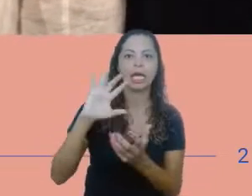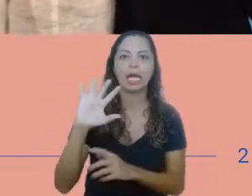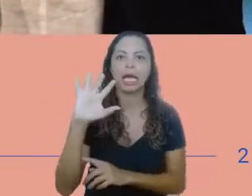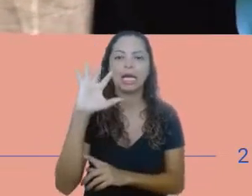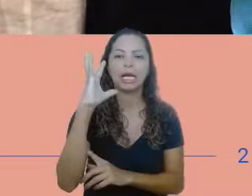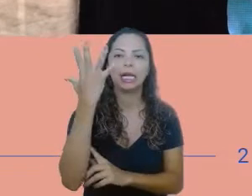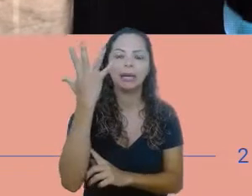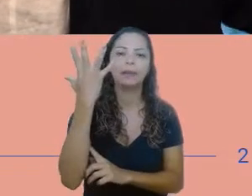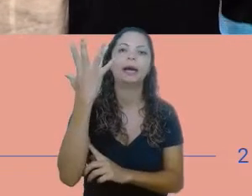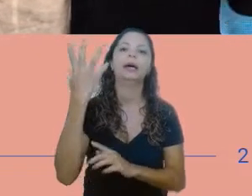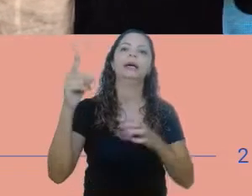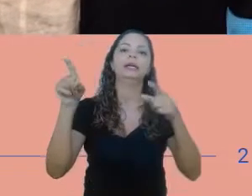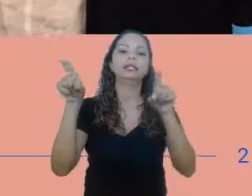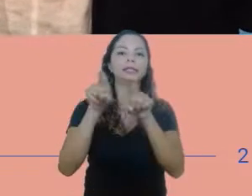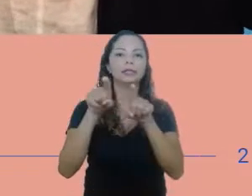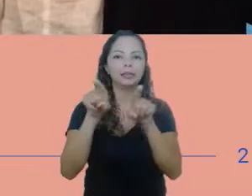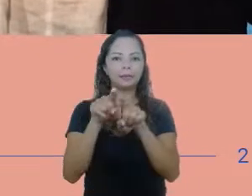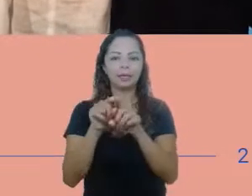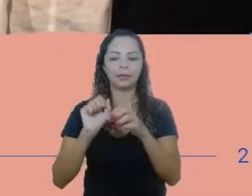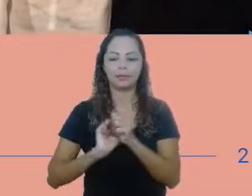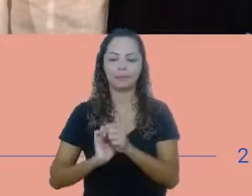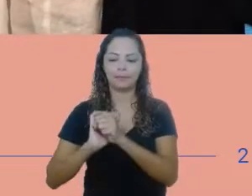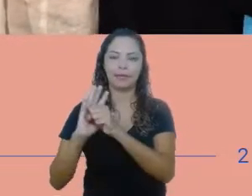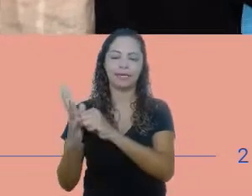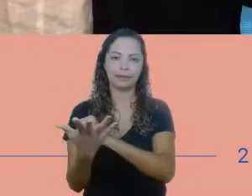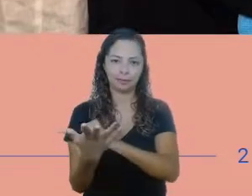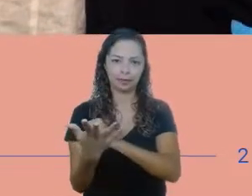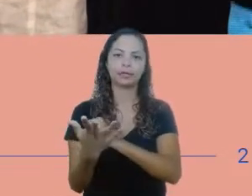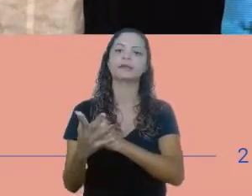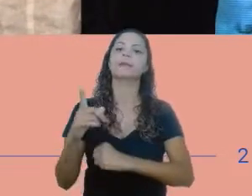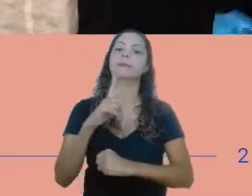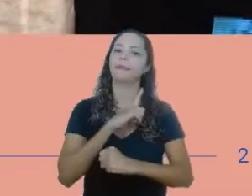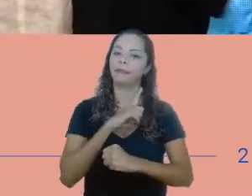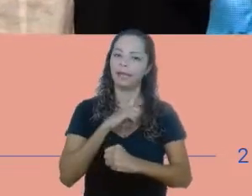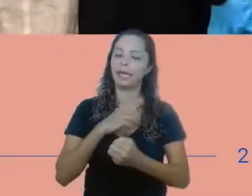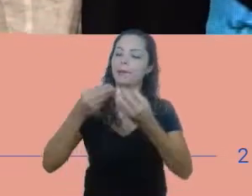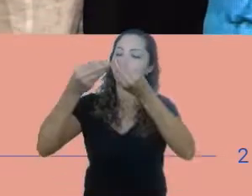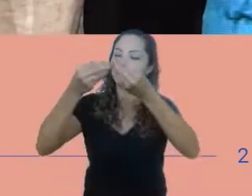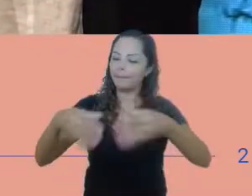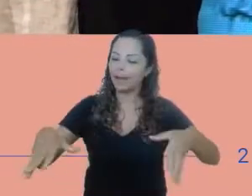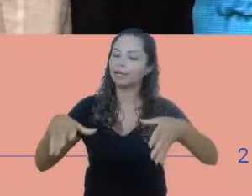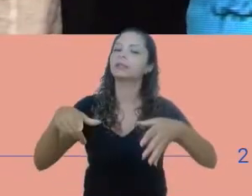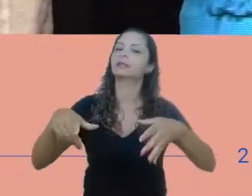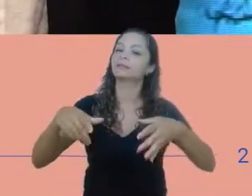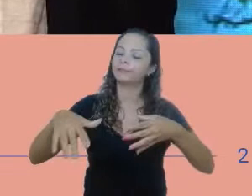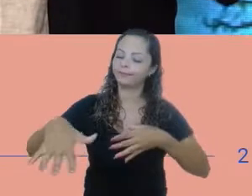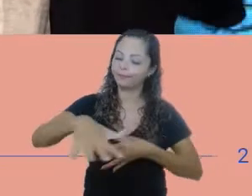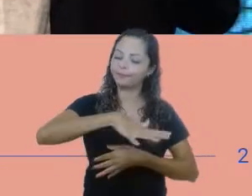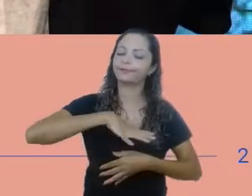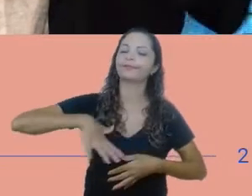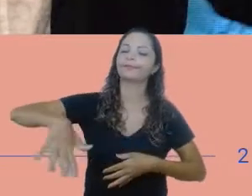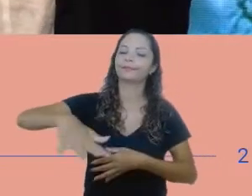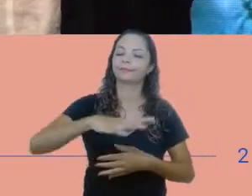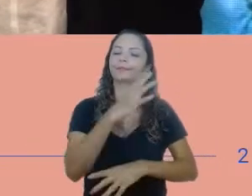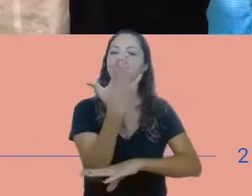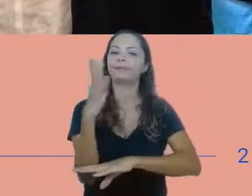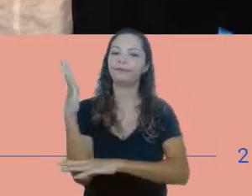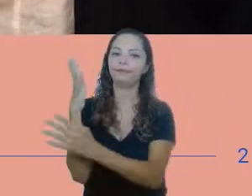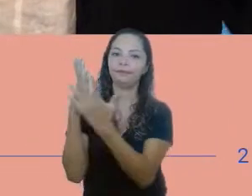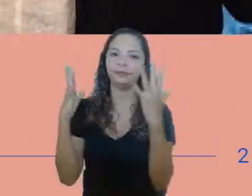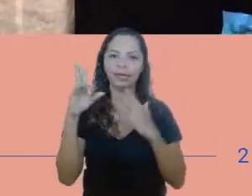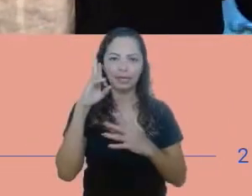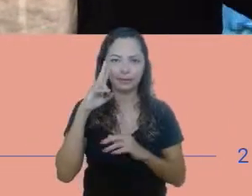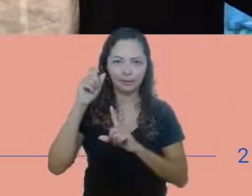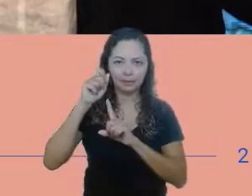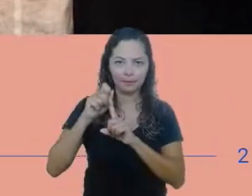produtivo e o impacto ao meio ambiente quando em março de 2020 Tudo parou a gente viu como o